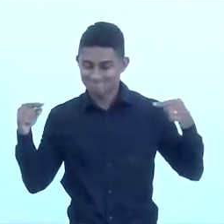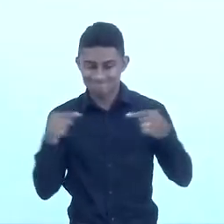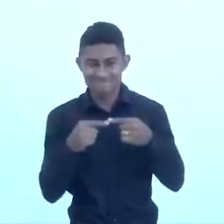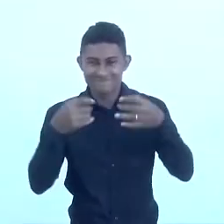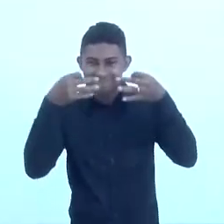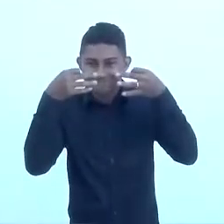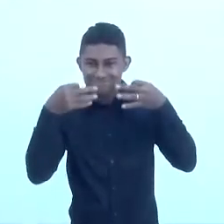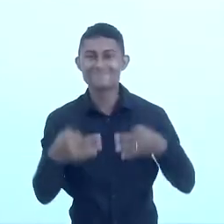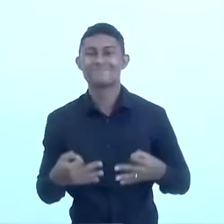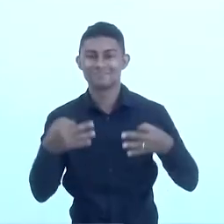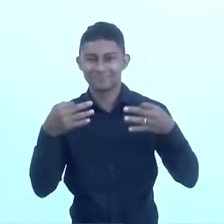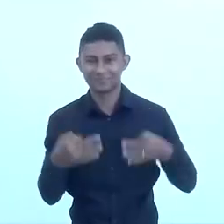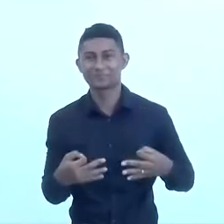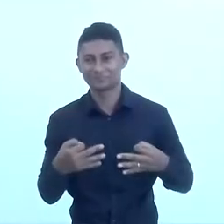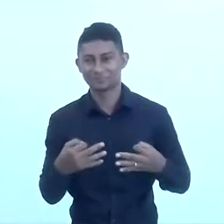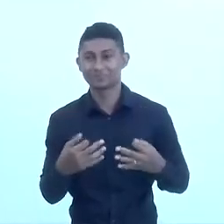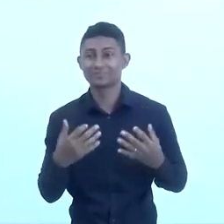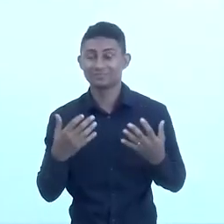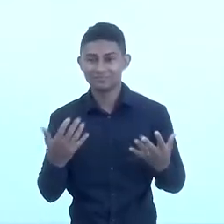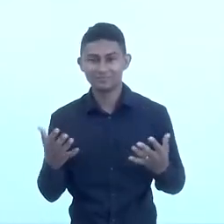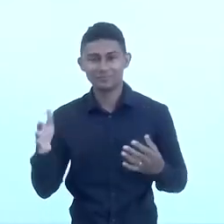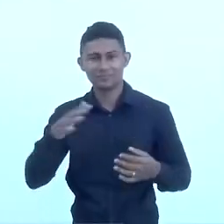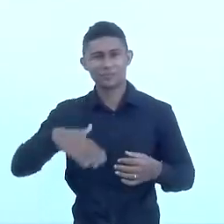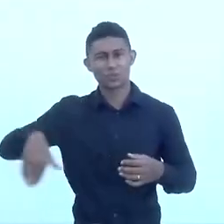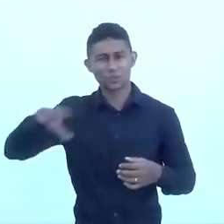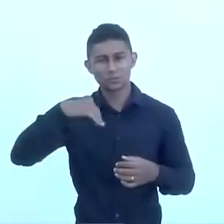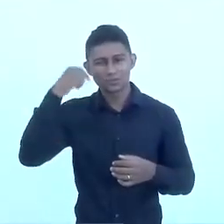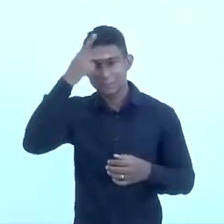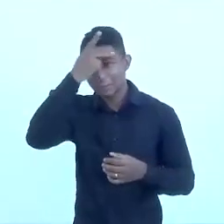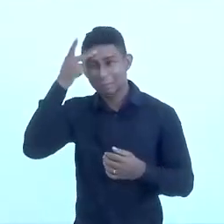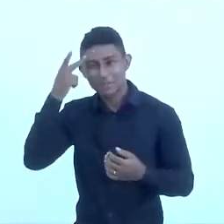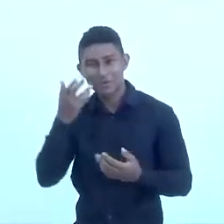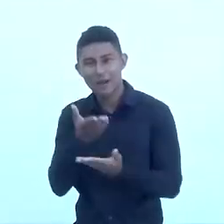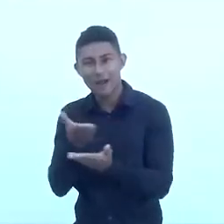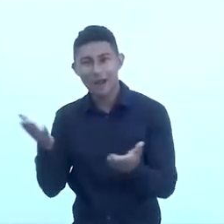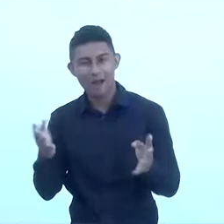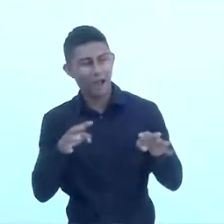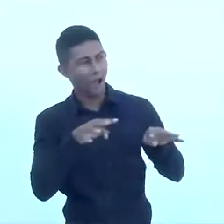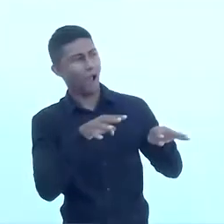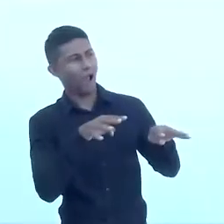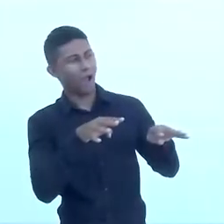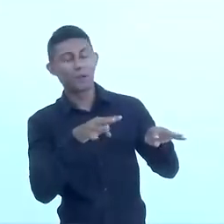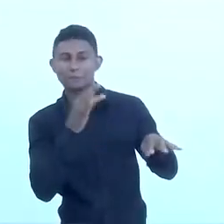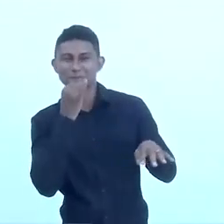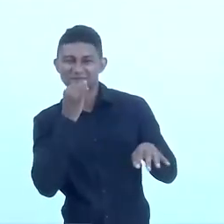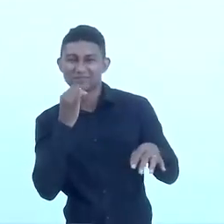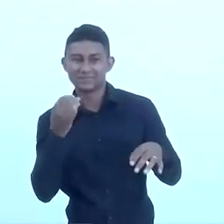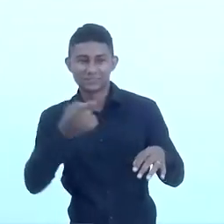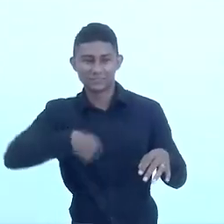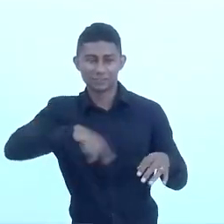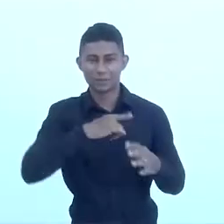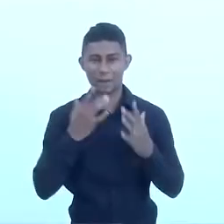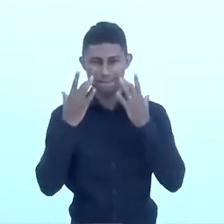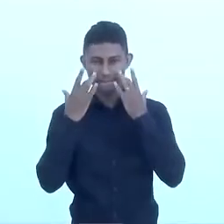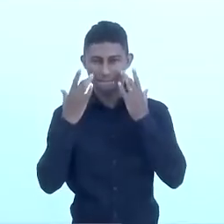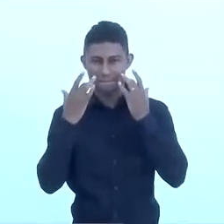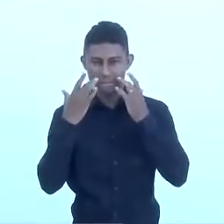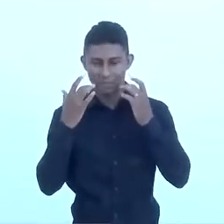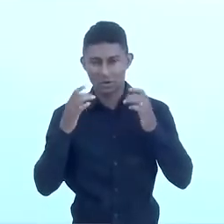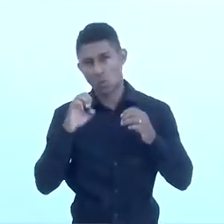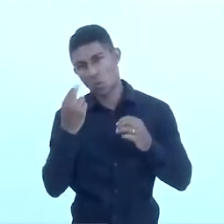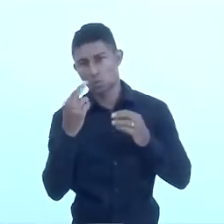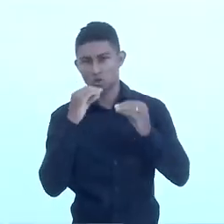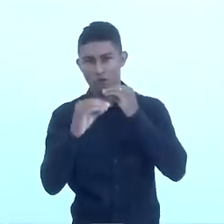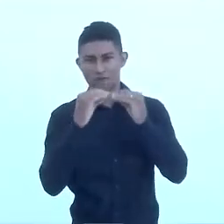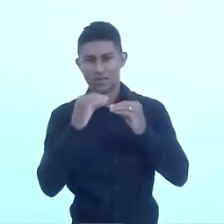isso, não era intencional, mas havia resposta. As pessoas que... O estúdio é uma plateia, né? Quando